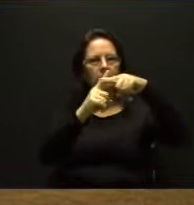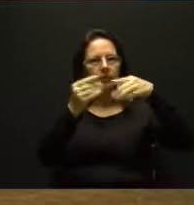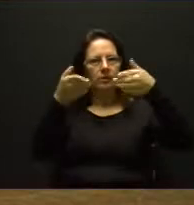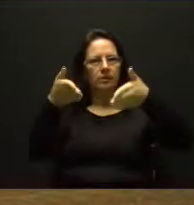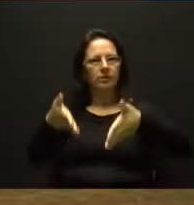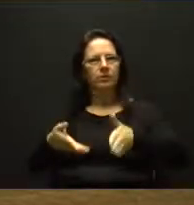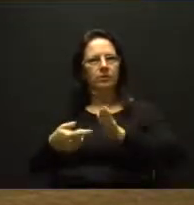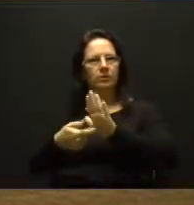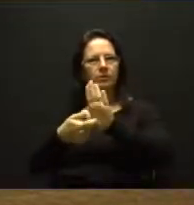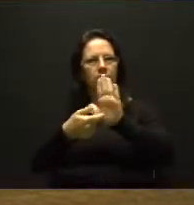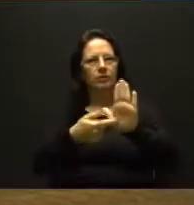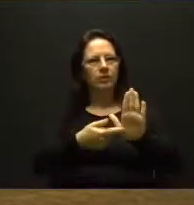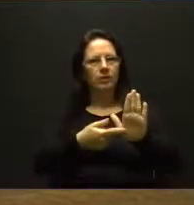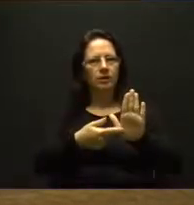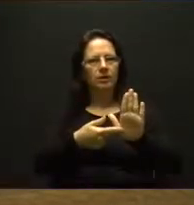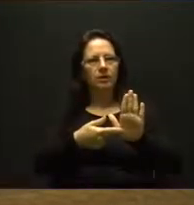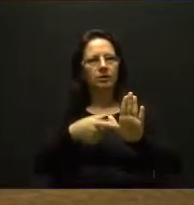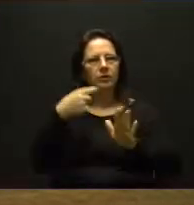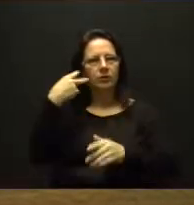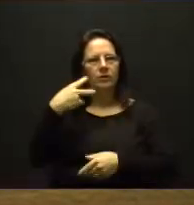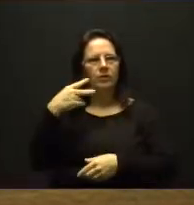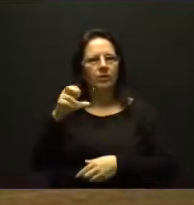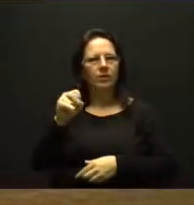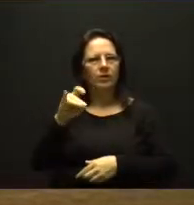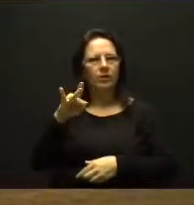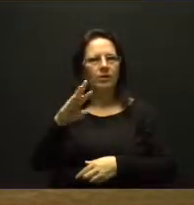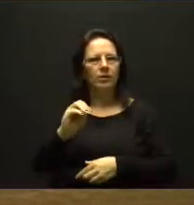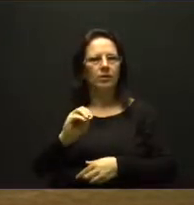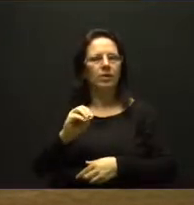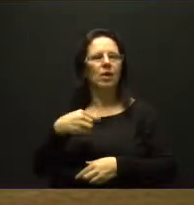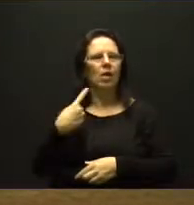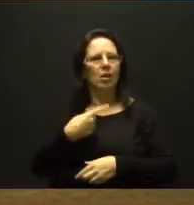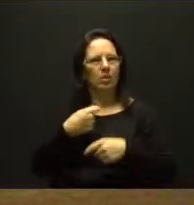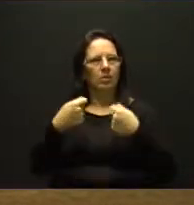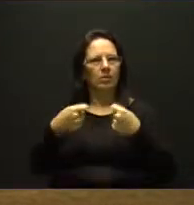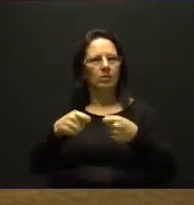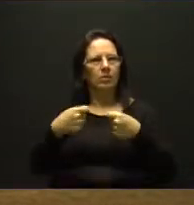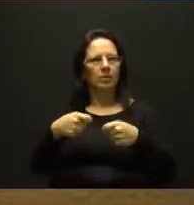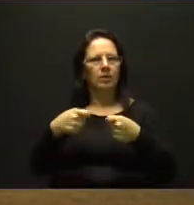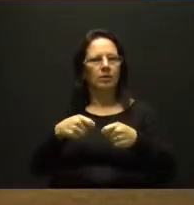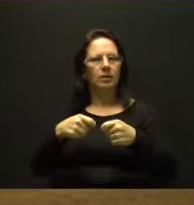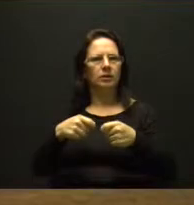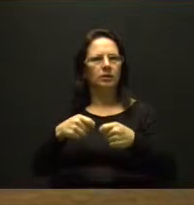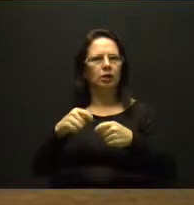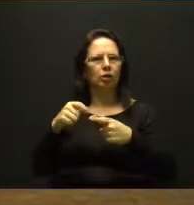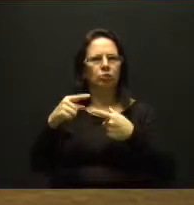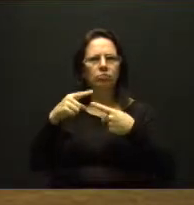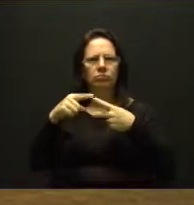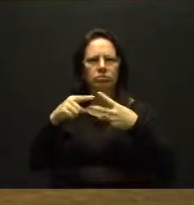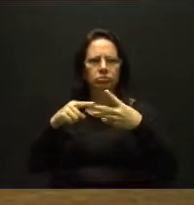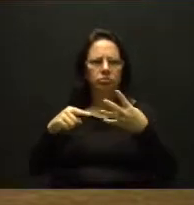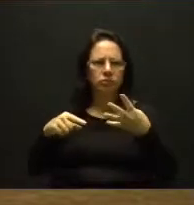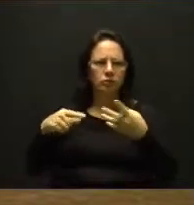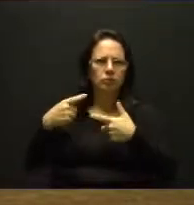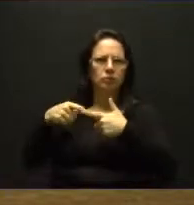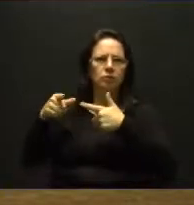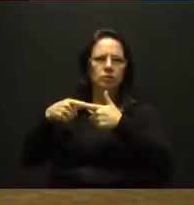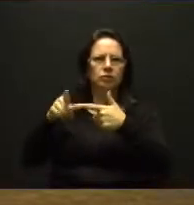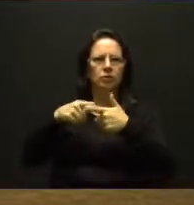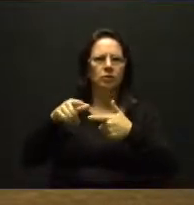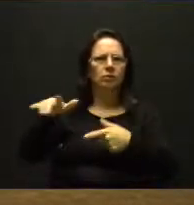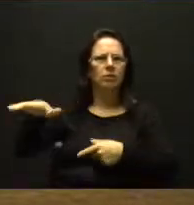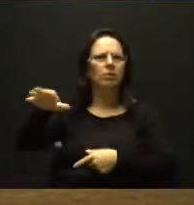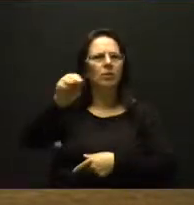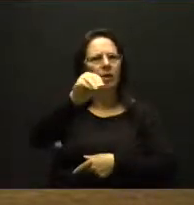apresentado aqui vereador sérgio falou e nós precisamos ver todos os detalhes e existentes na nossa